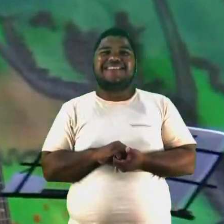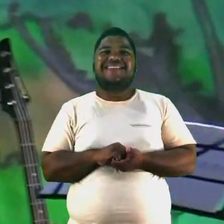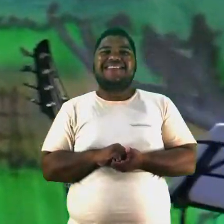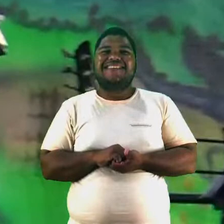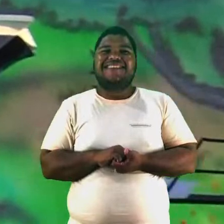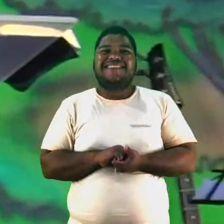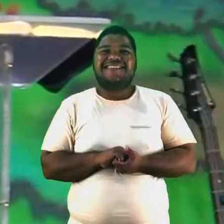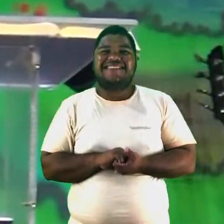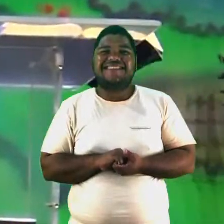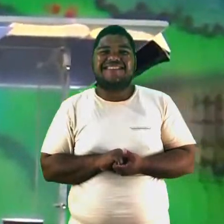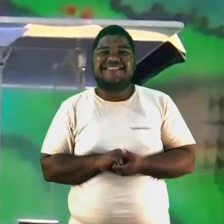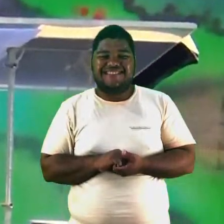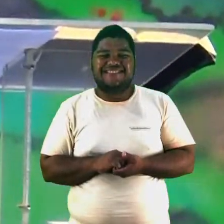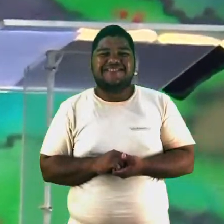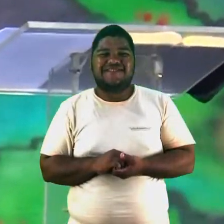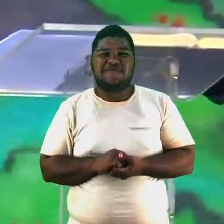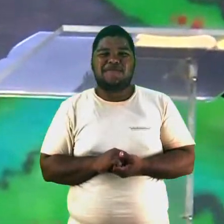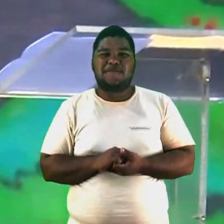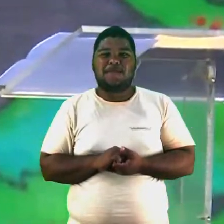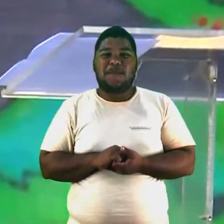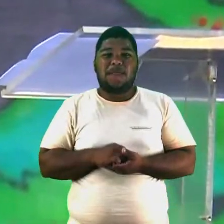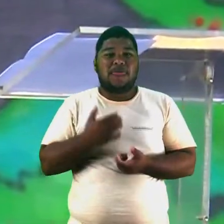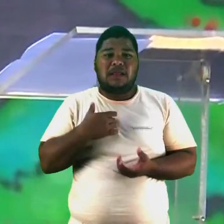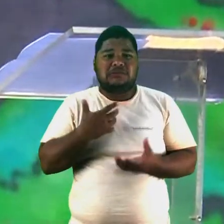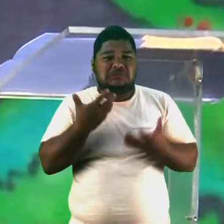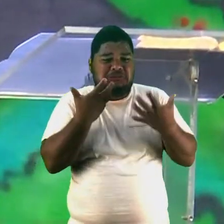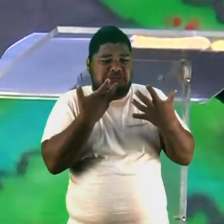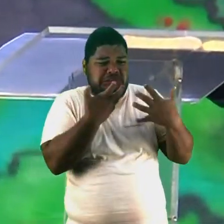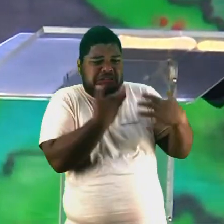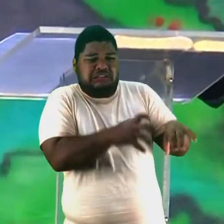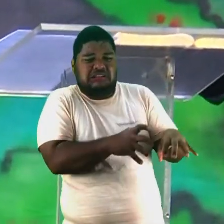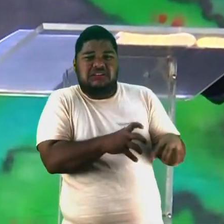aquele sentimento de não quer viver.